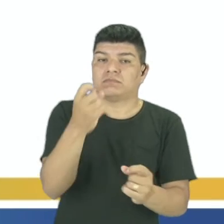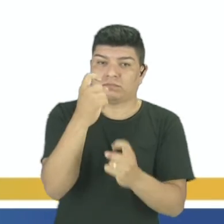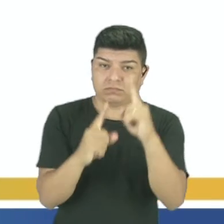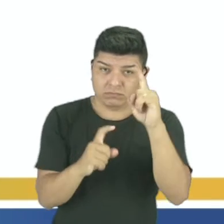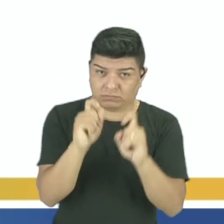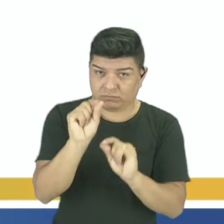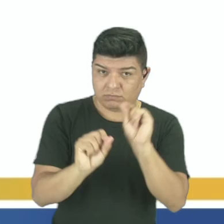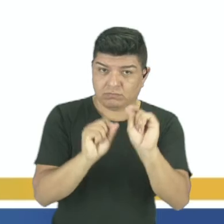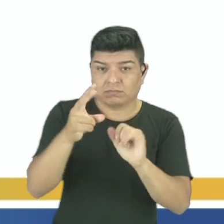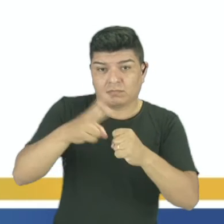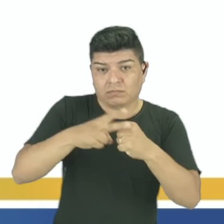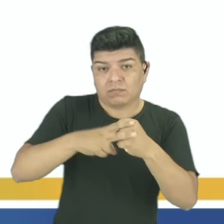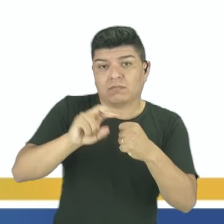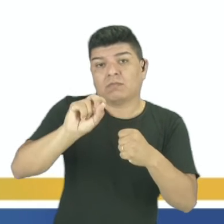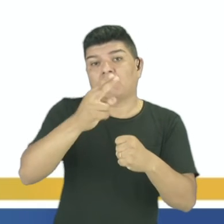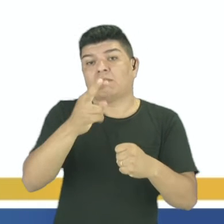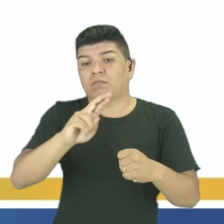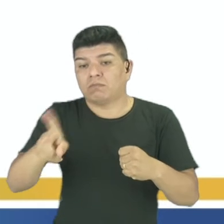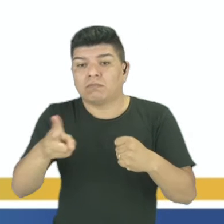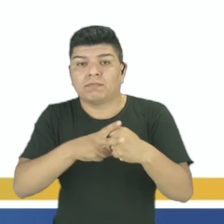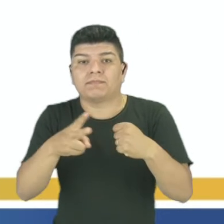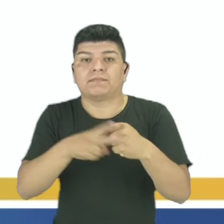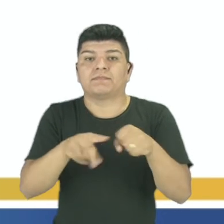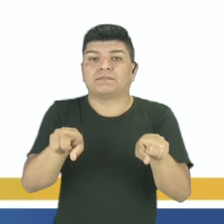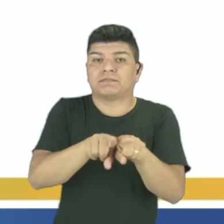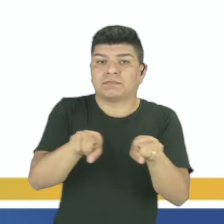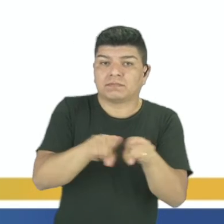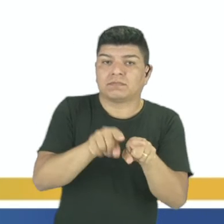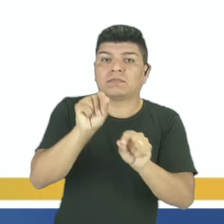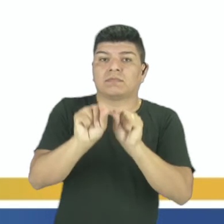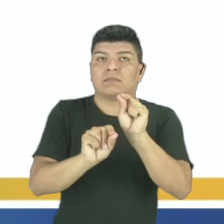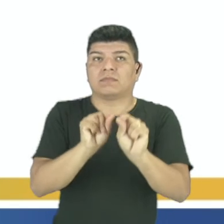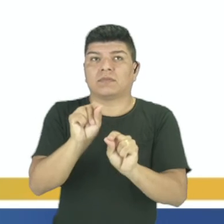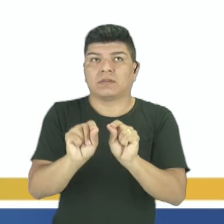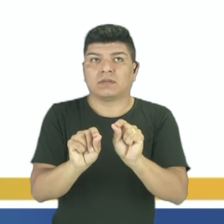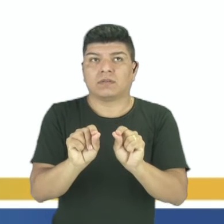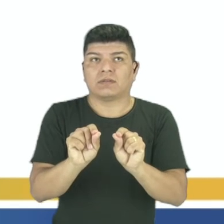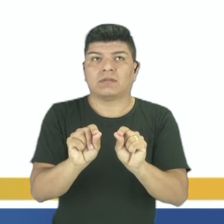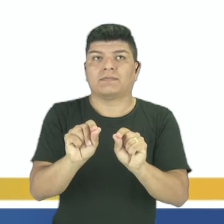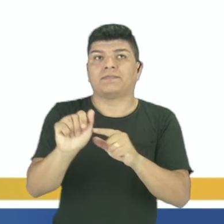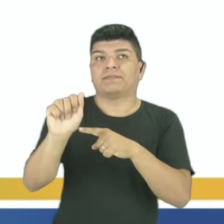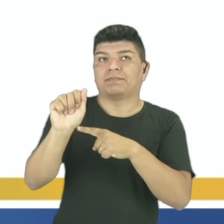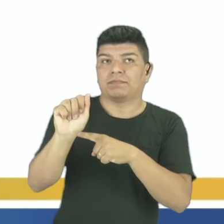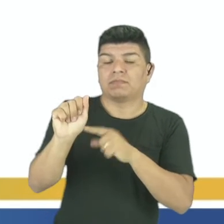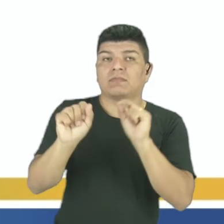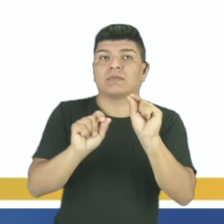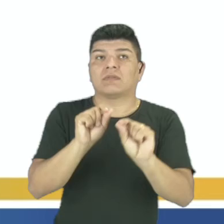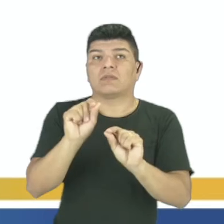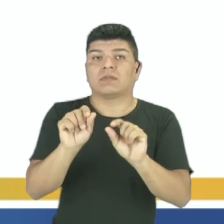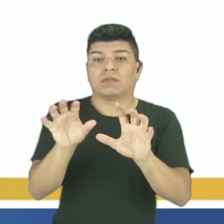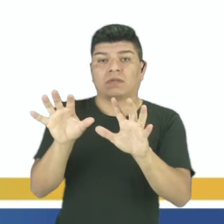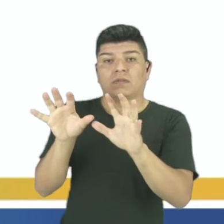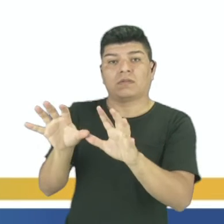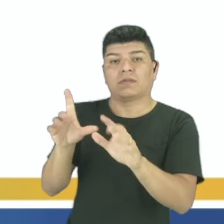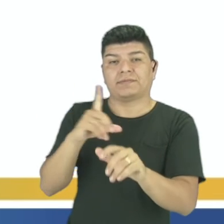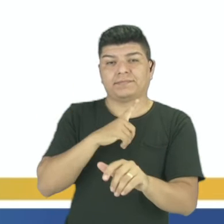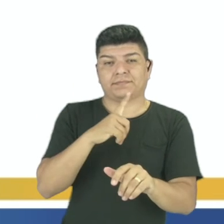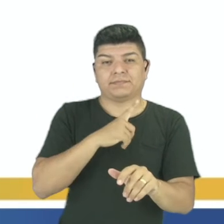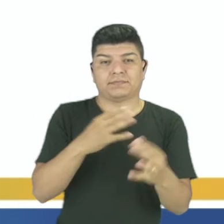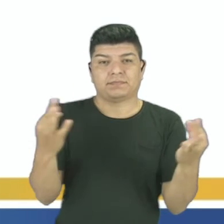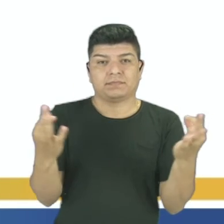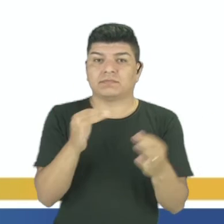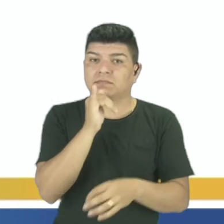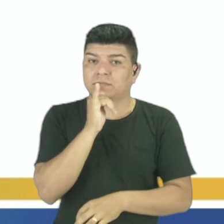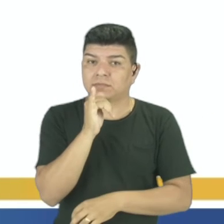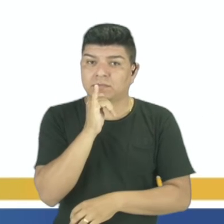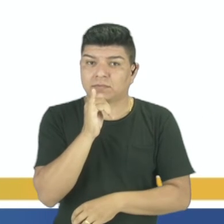expressivos, verbais e não verbais, com vista a, neste caso, temos um perfeito